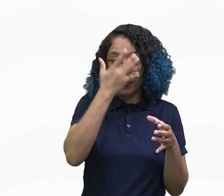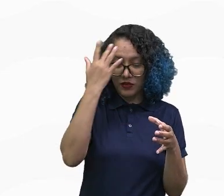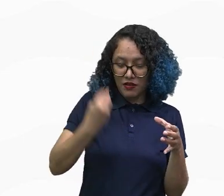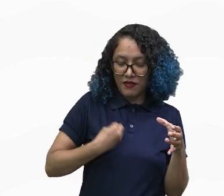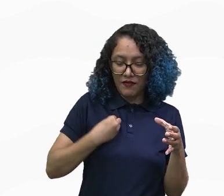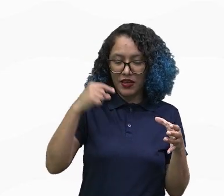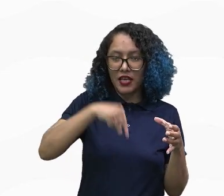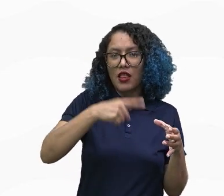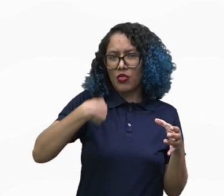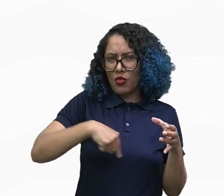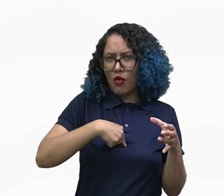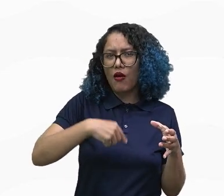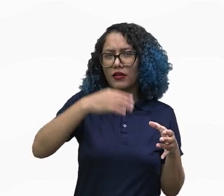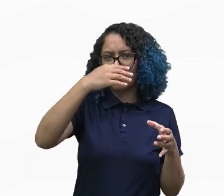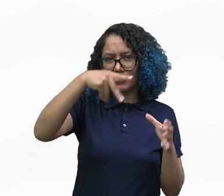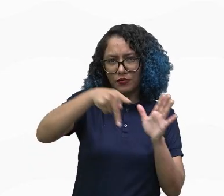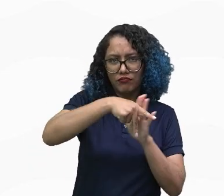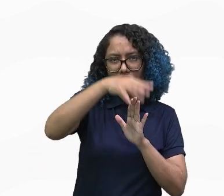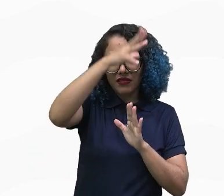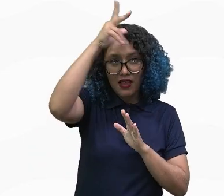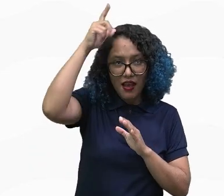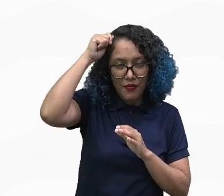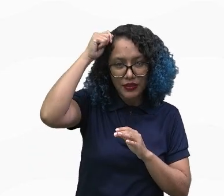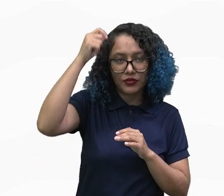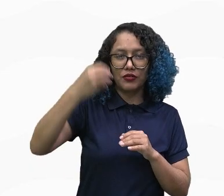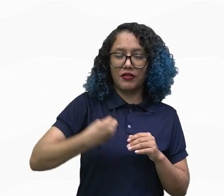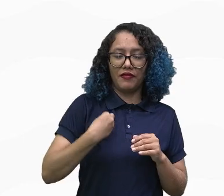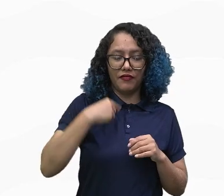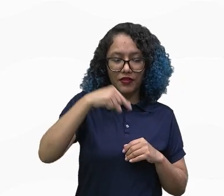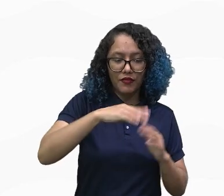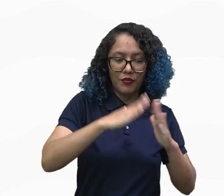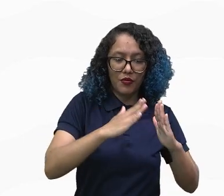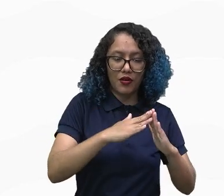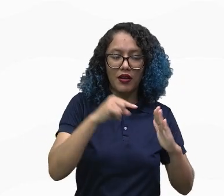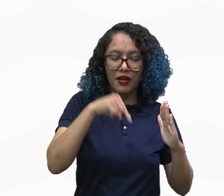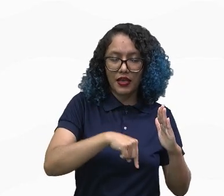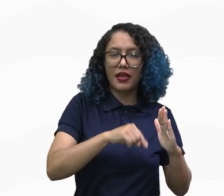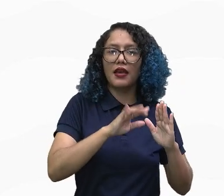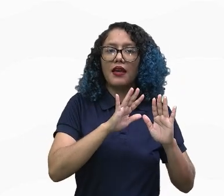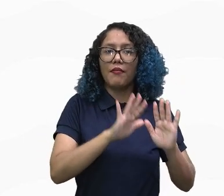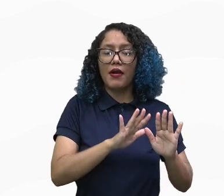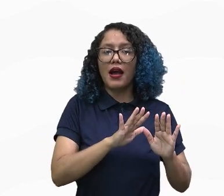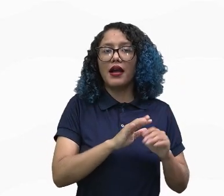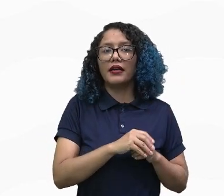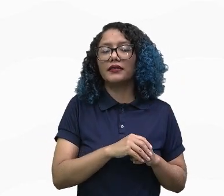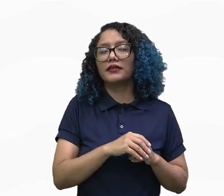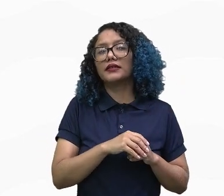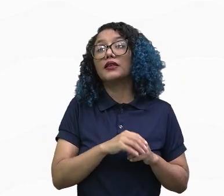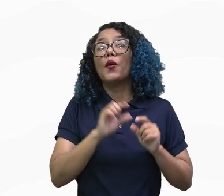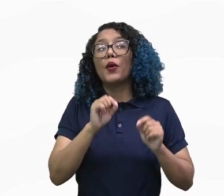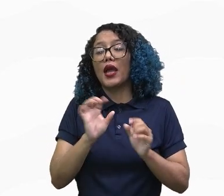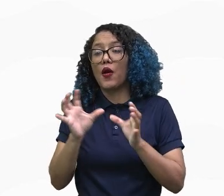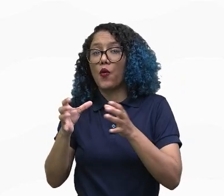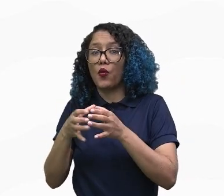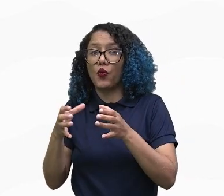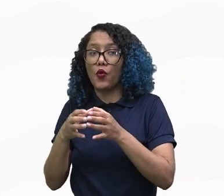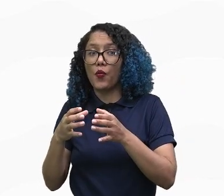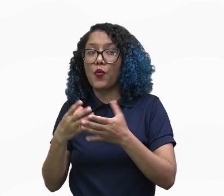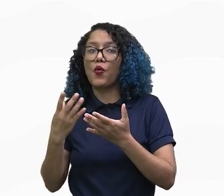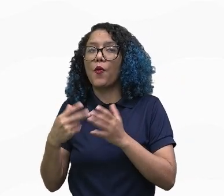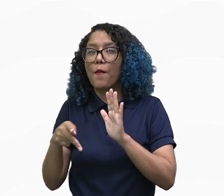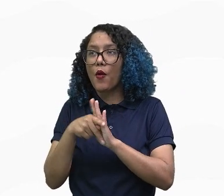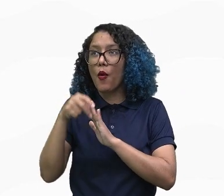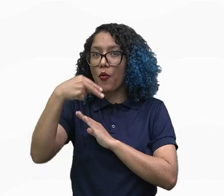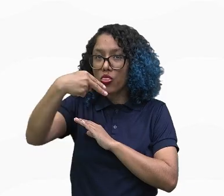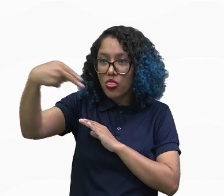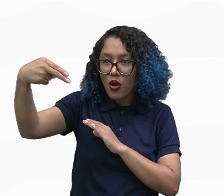do Amazonas, nós morávamos no Amazonas, né? Veio para cá os migrantes nordestinos, o que aconteceu?